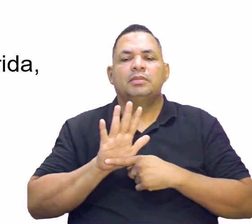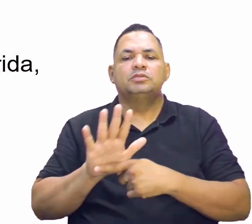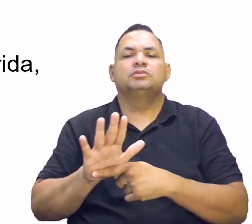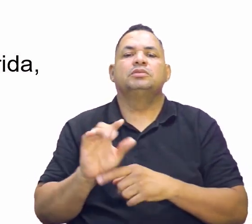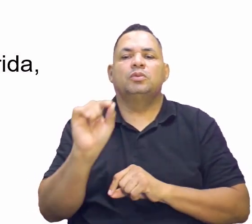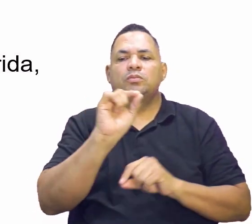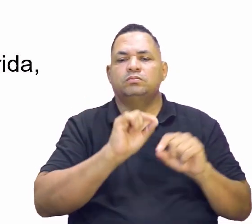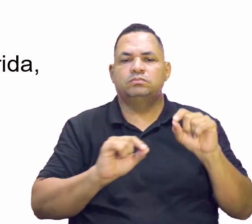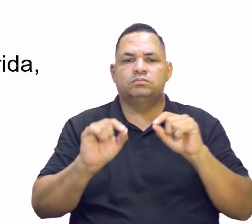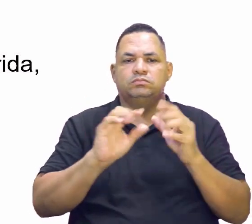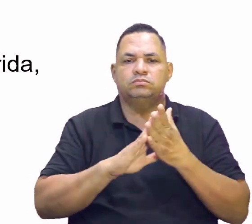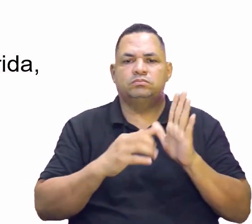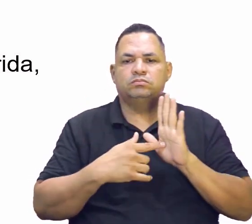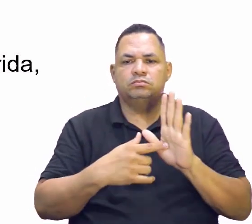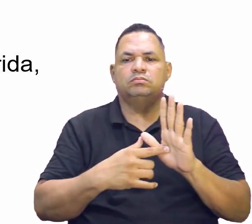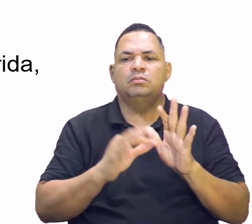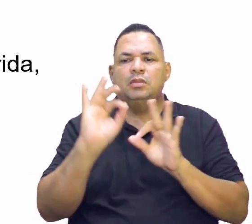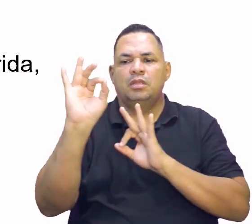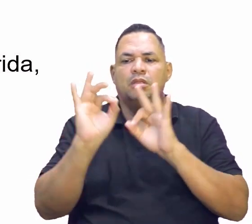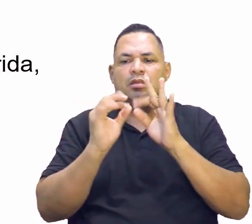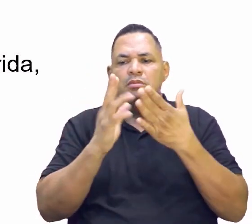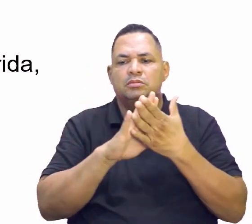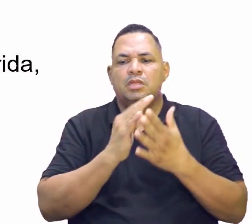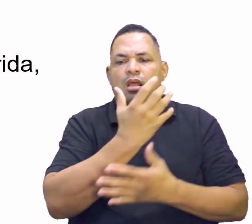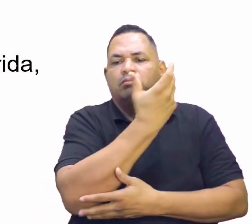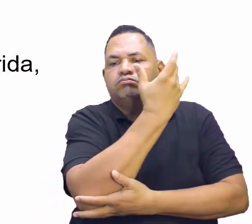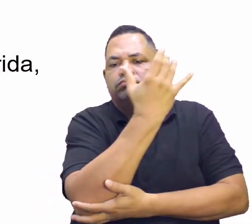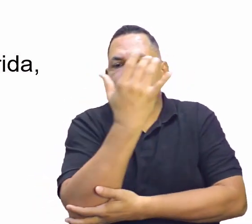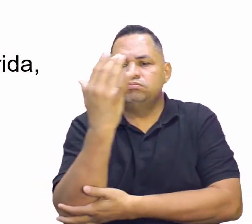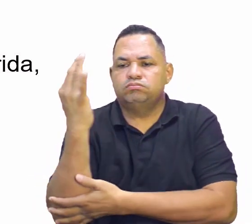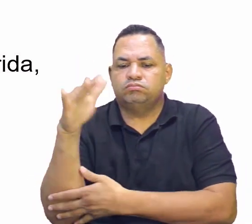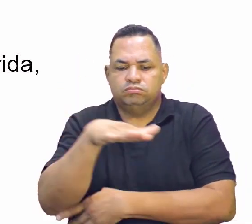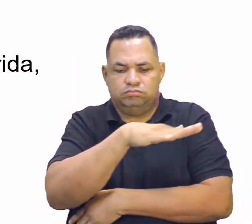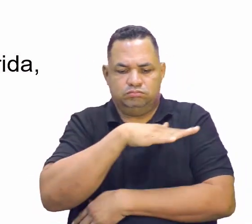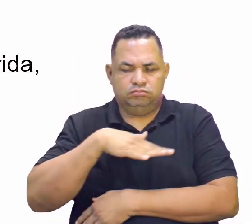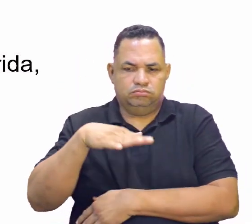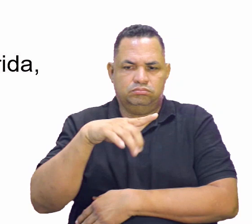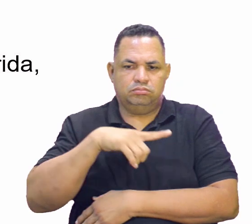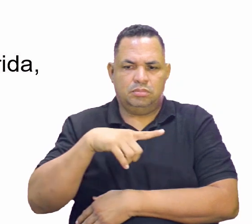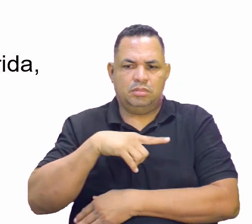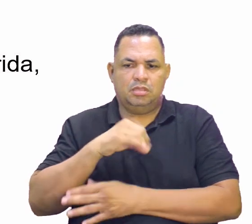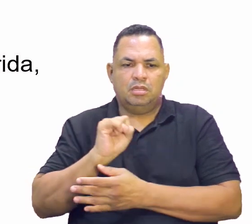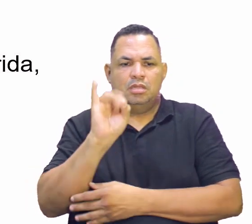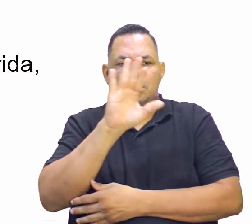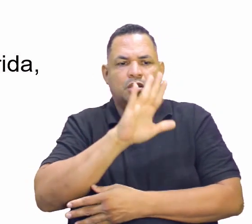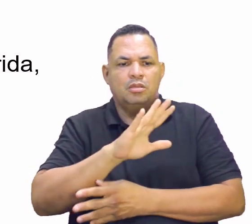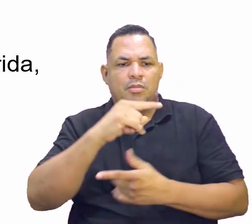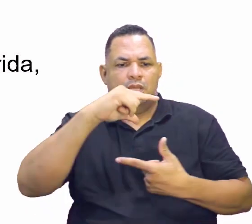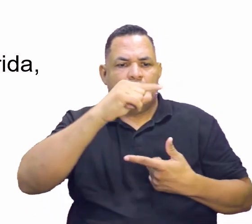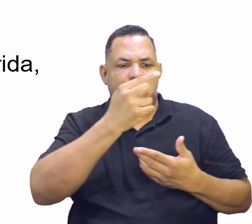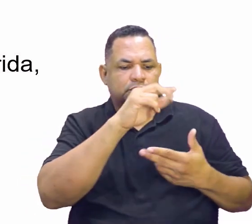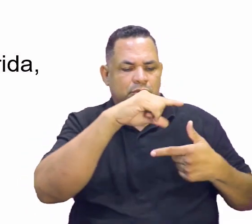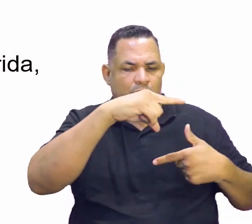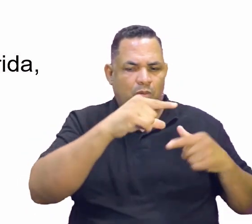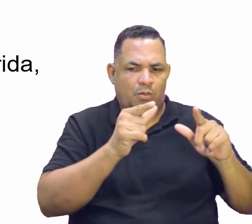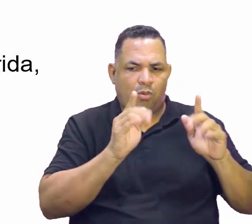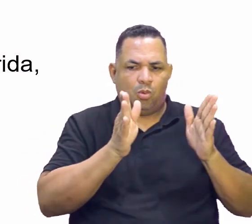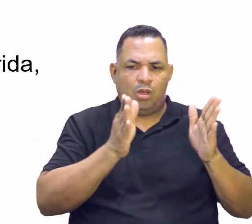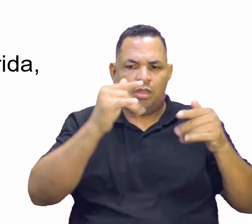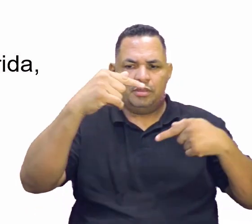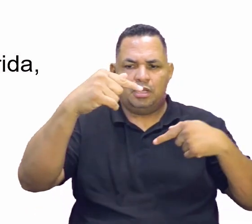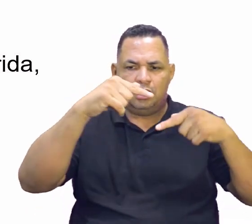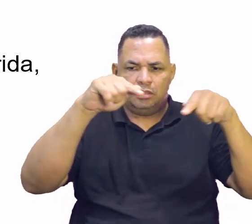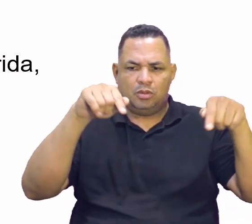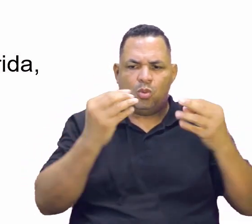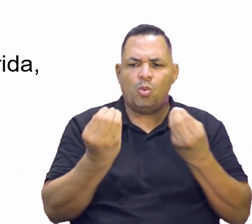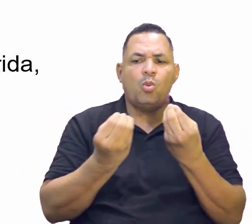contribuição? Busca representar as formas da natureza por meio de figuras geométricas, né? E aí você pode perguntar,